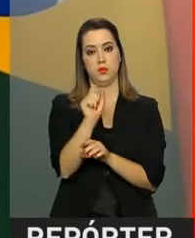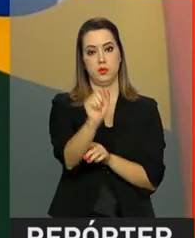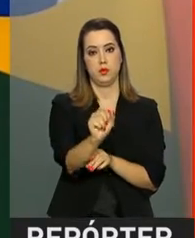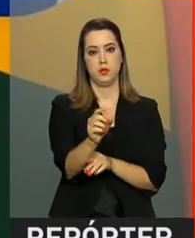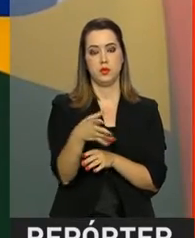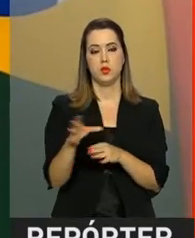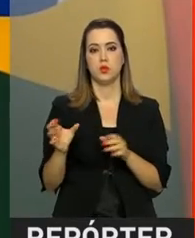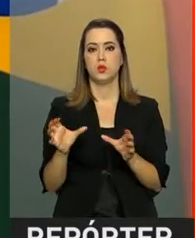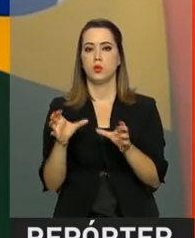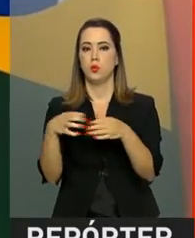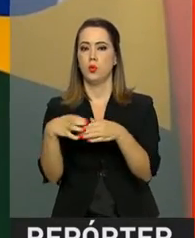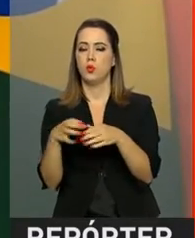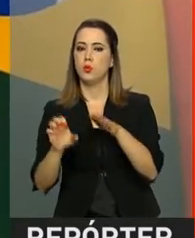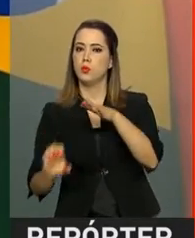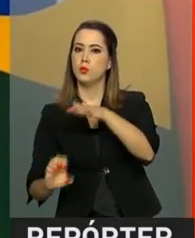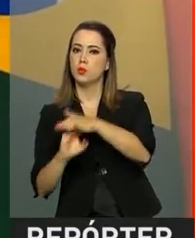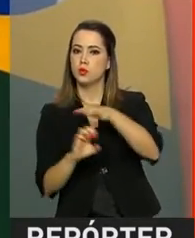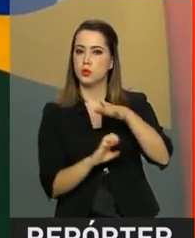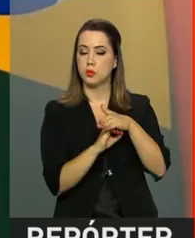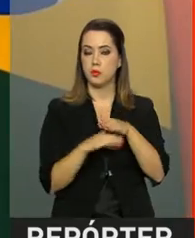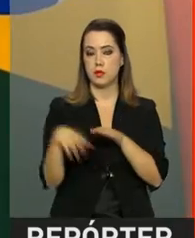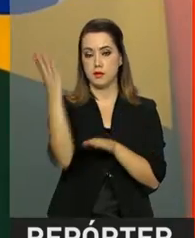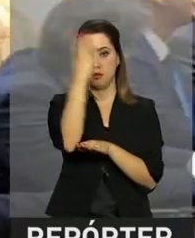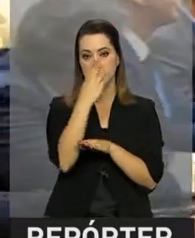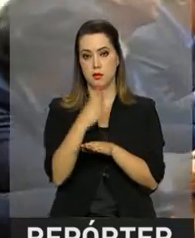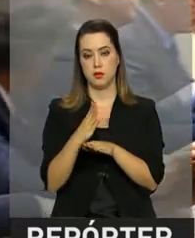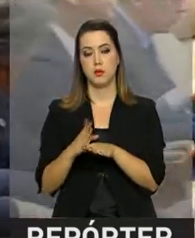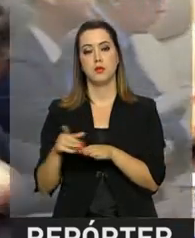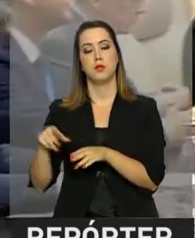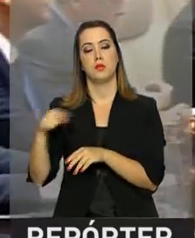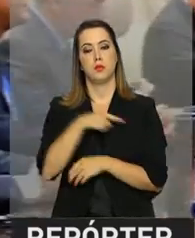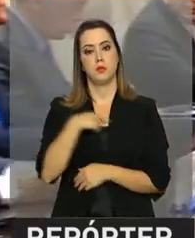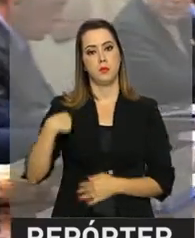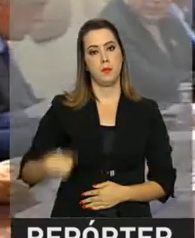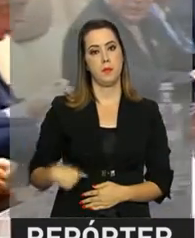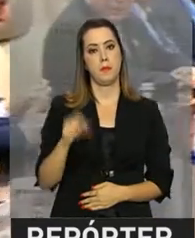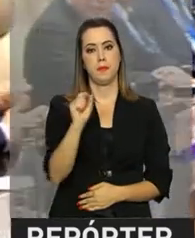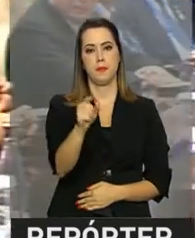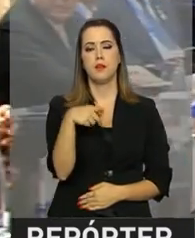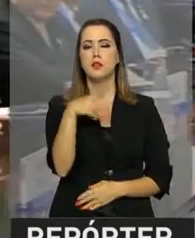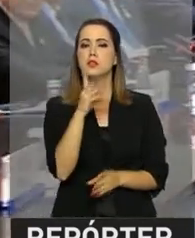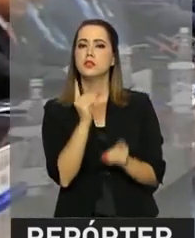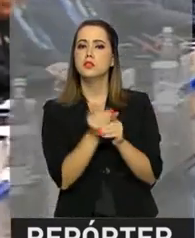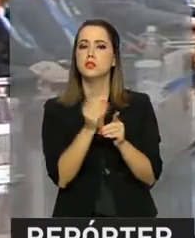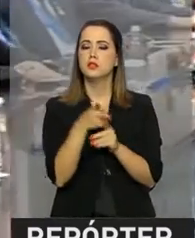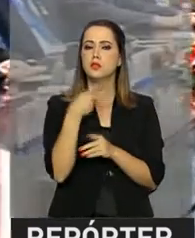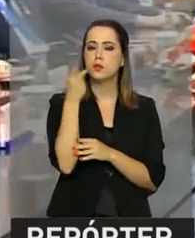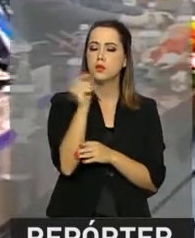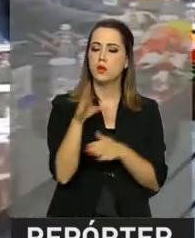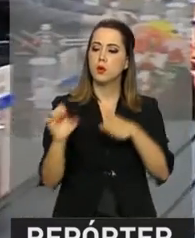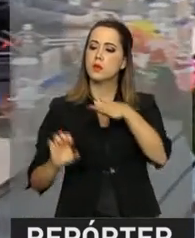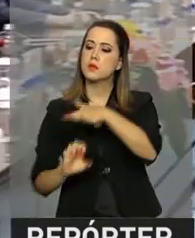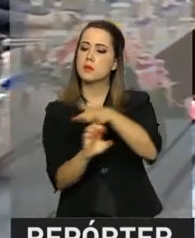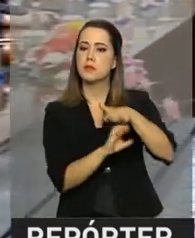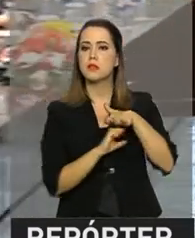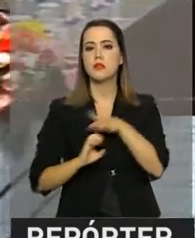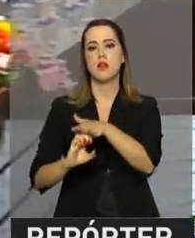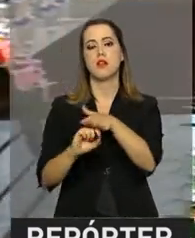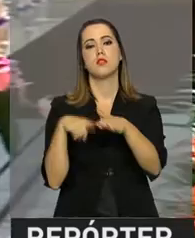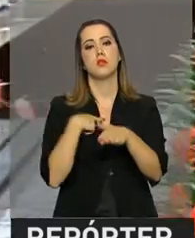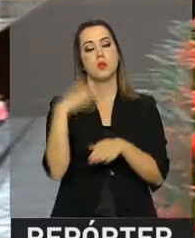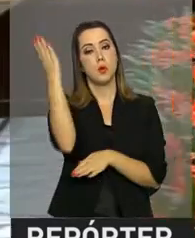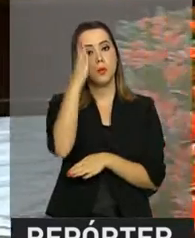Empresarial Brasil-China. Neste encontro, o presidente Michel Temer disse aos empresários brasileiros e chineses que o Brasil